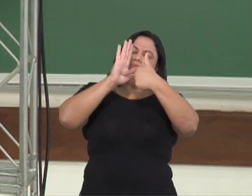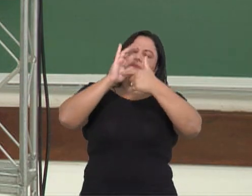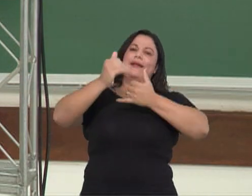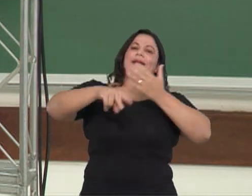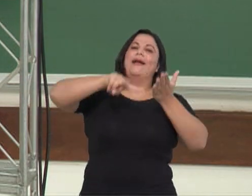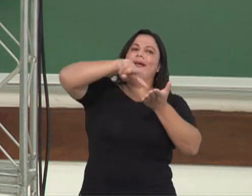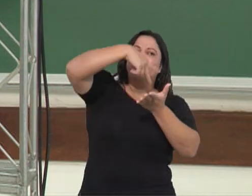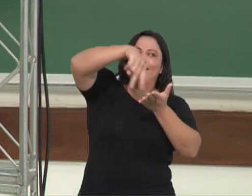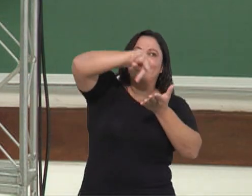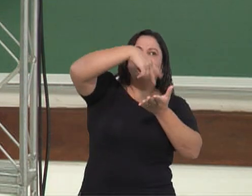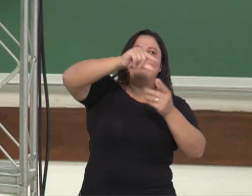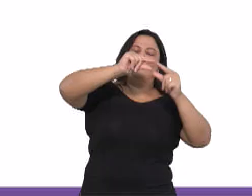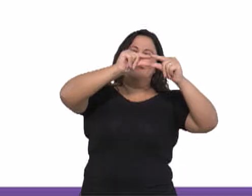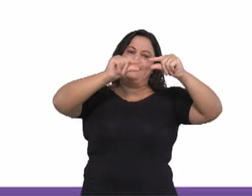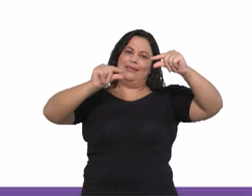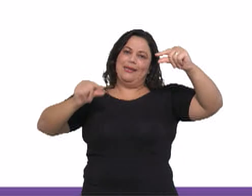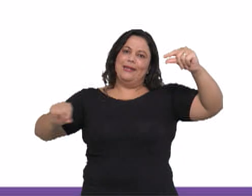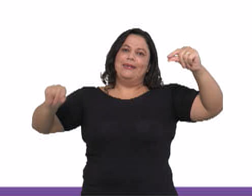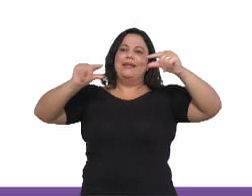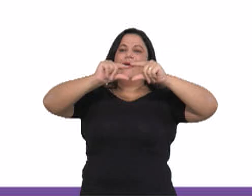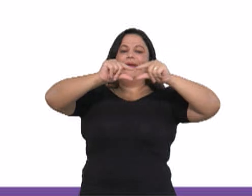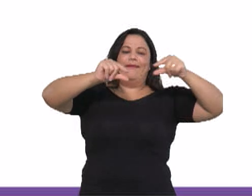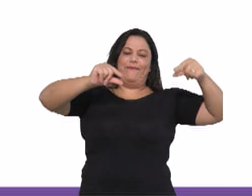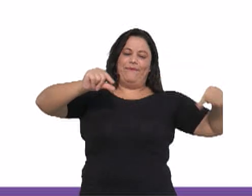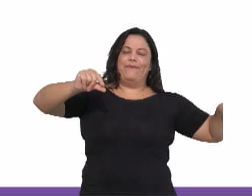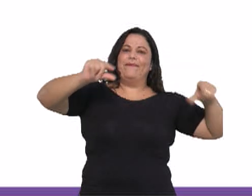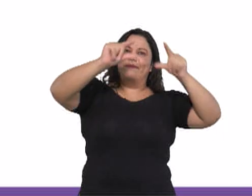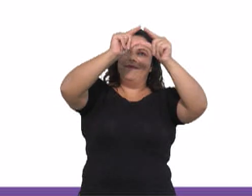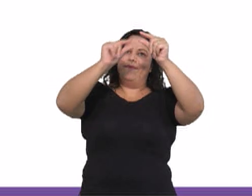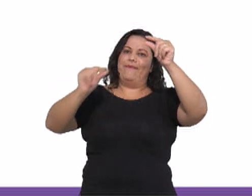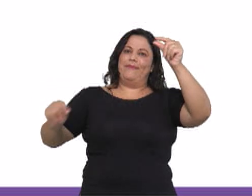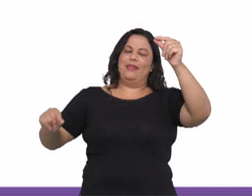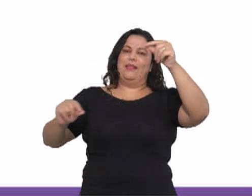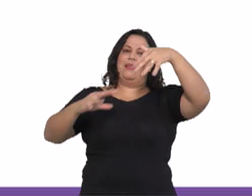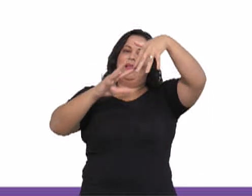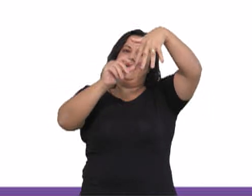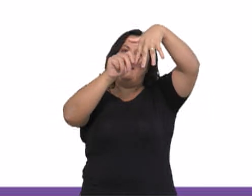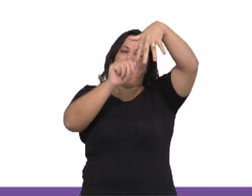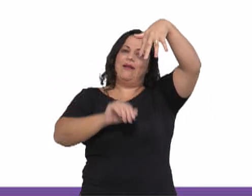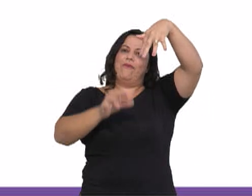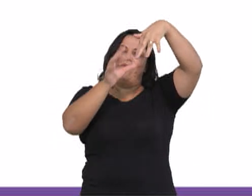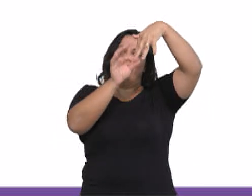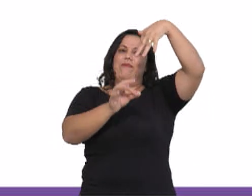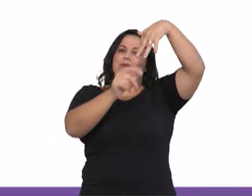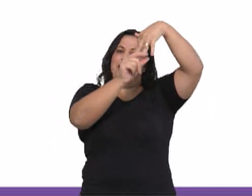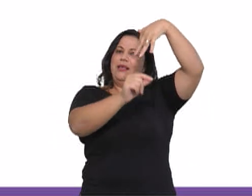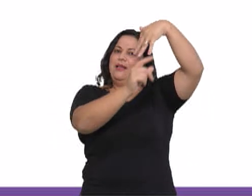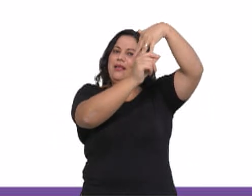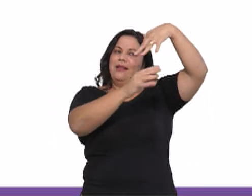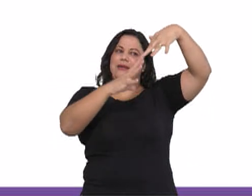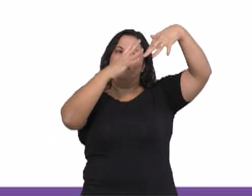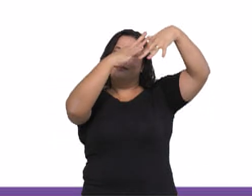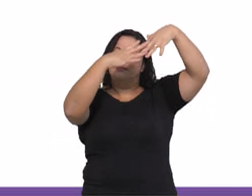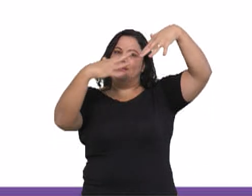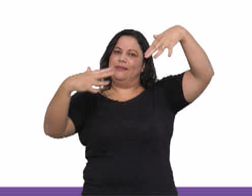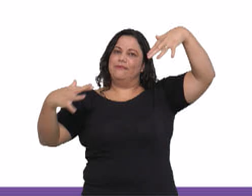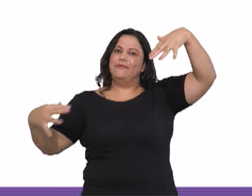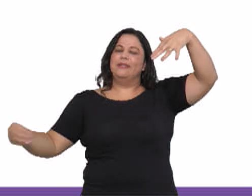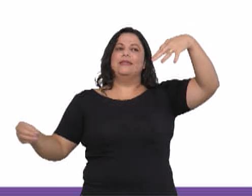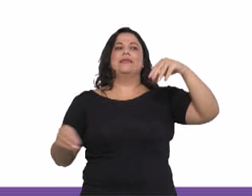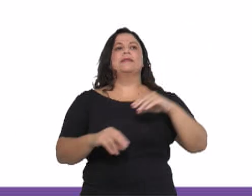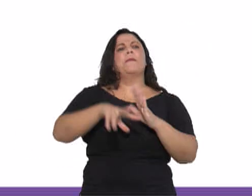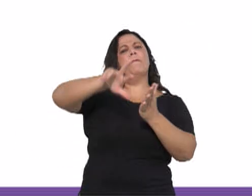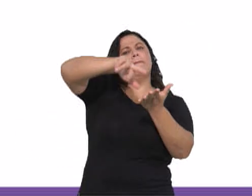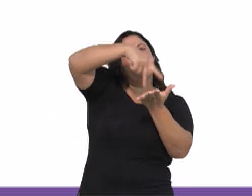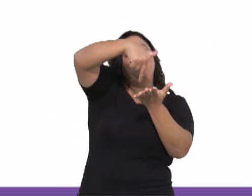a chimarrita. A festa de fitas, ou também chamada dança do pau de fitas, é uma dança folclórica com